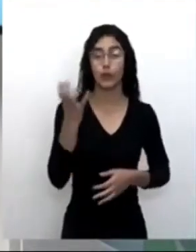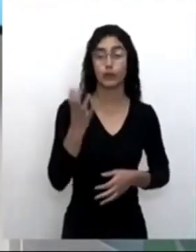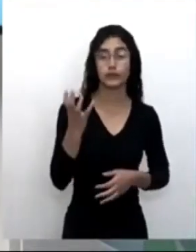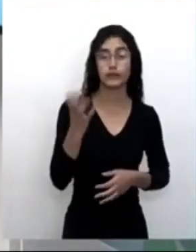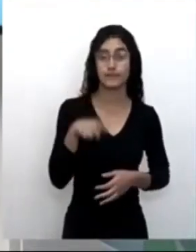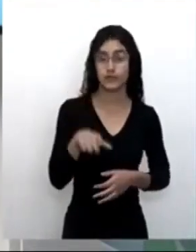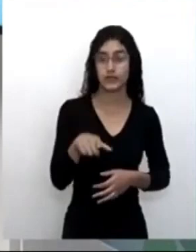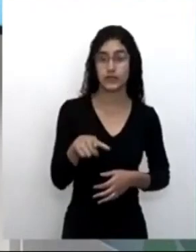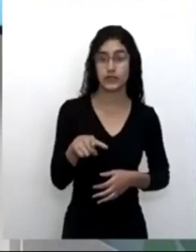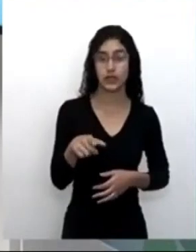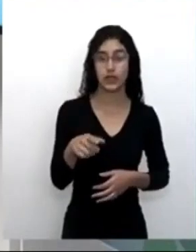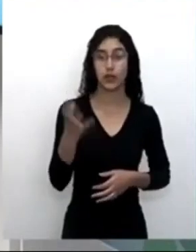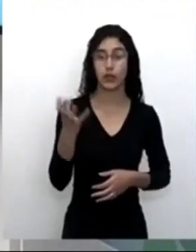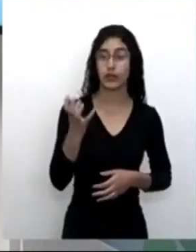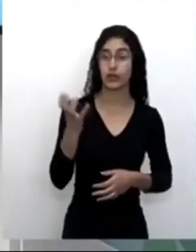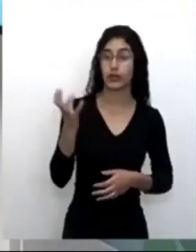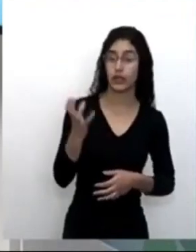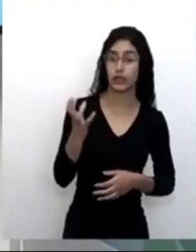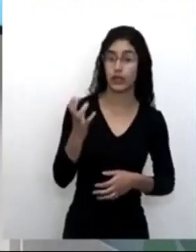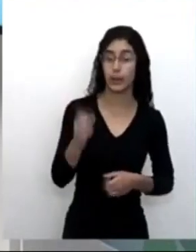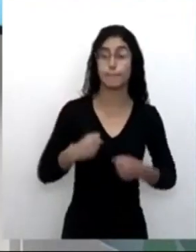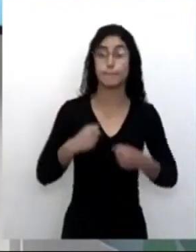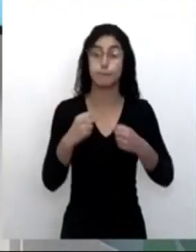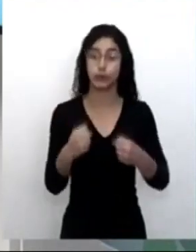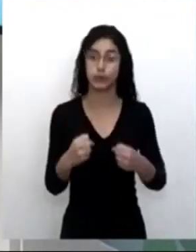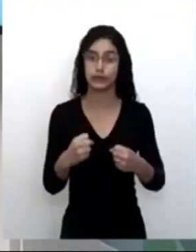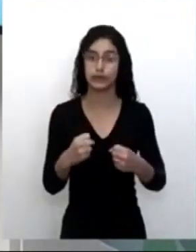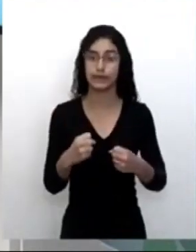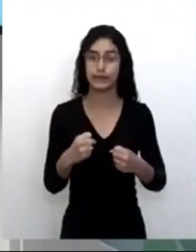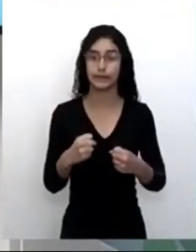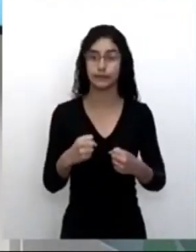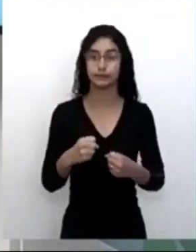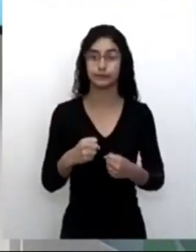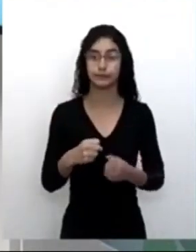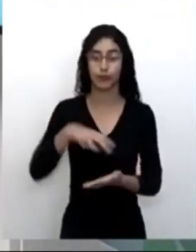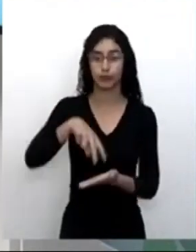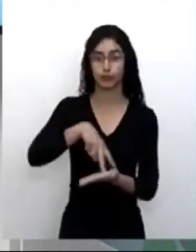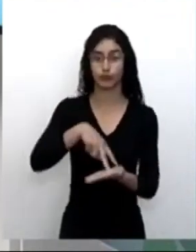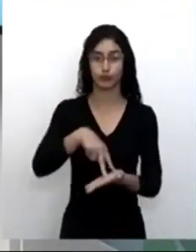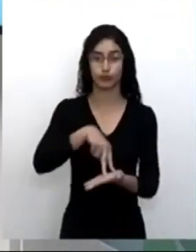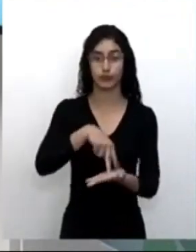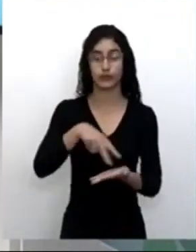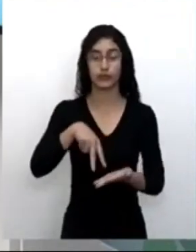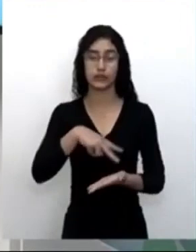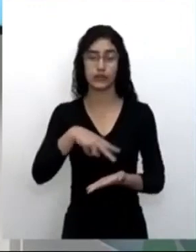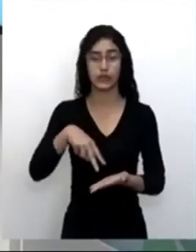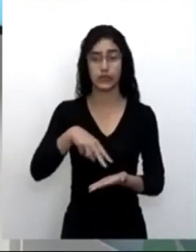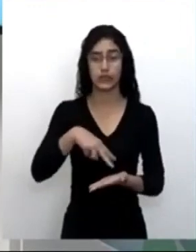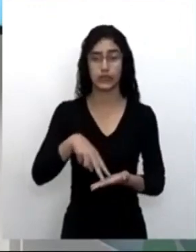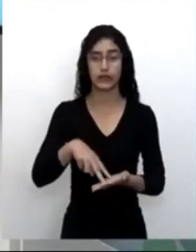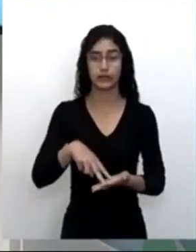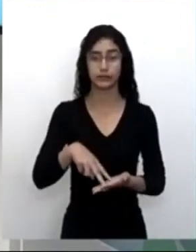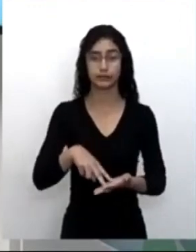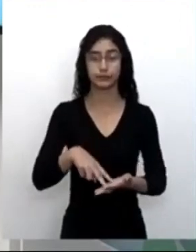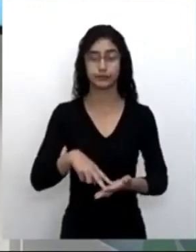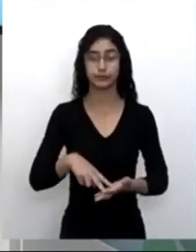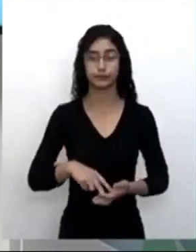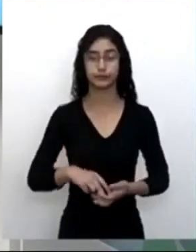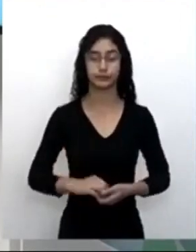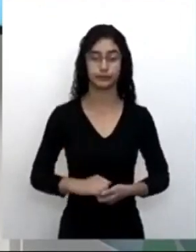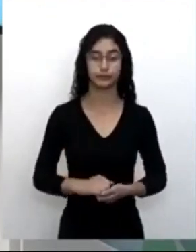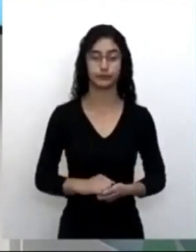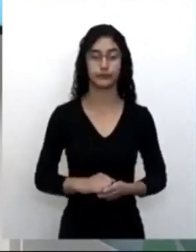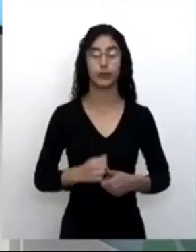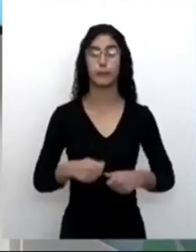algum tipo de outra de outra atividade ou seja prepara teu corpo para aquela maratona tá a prova que você vai